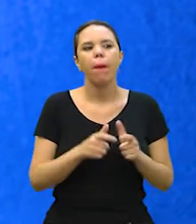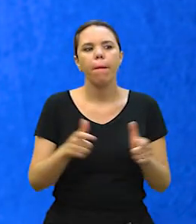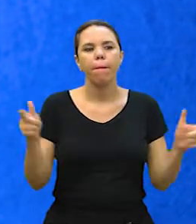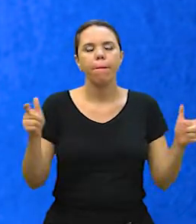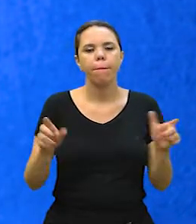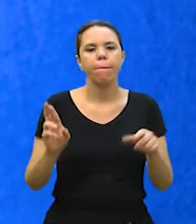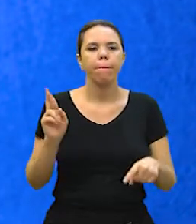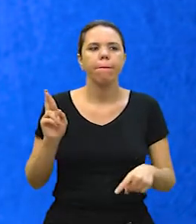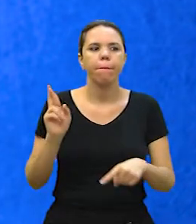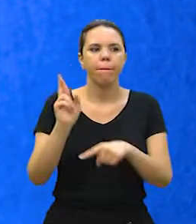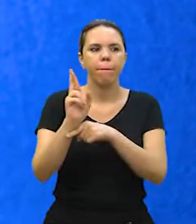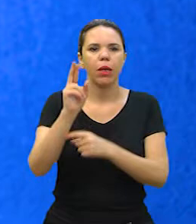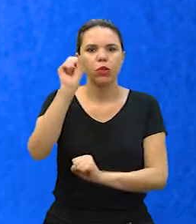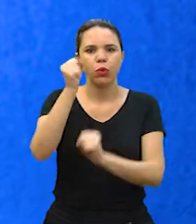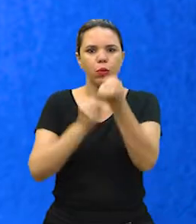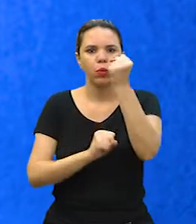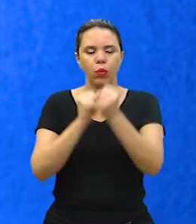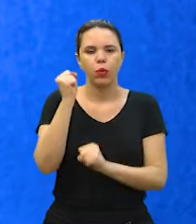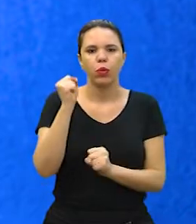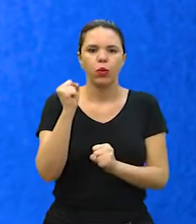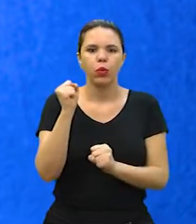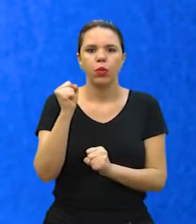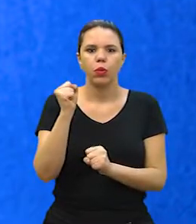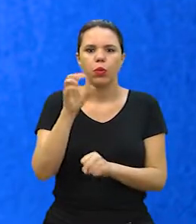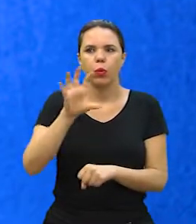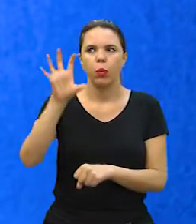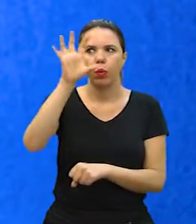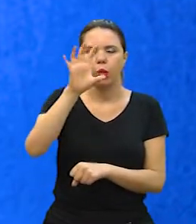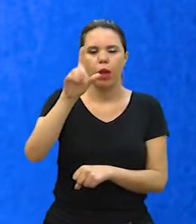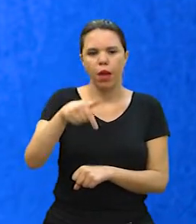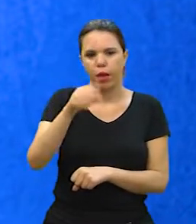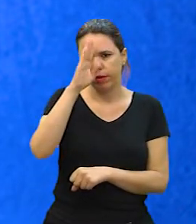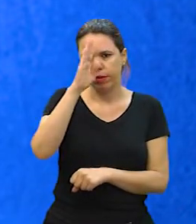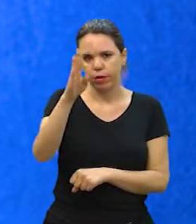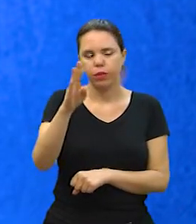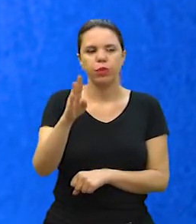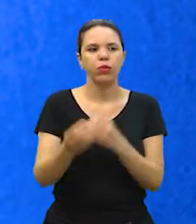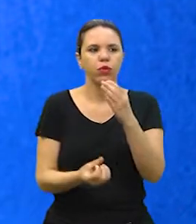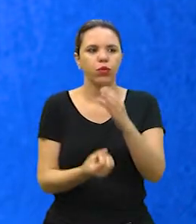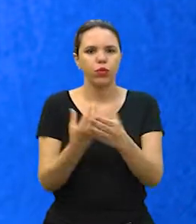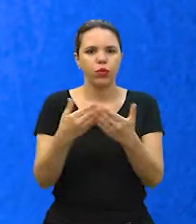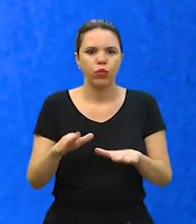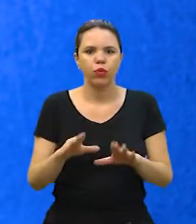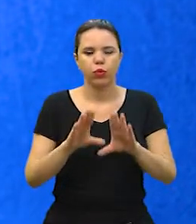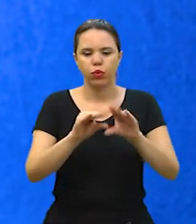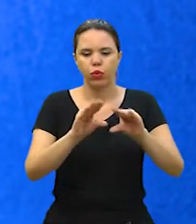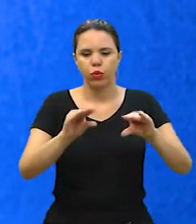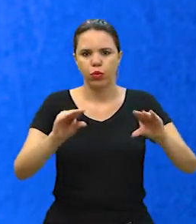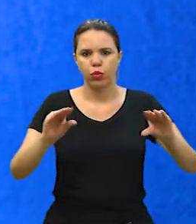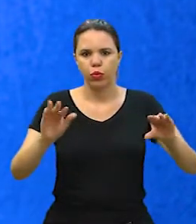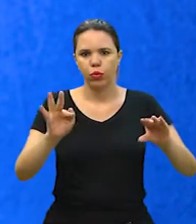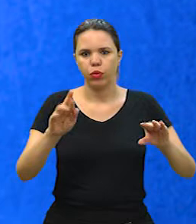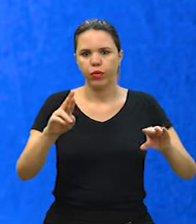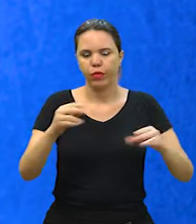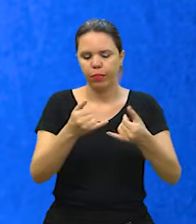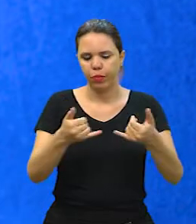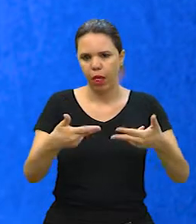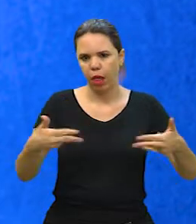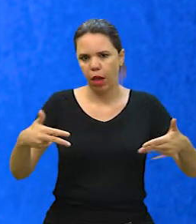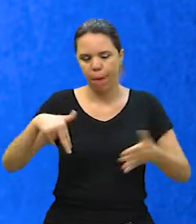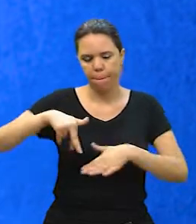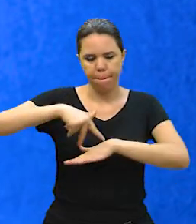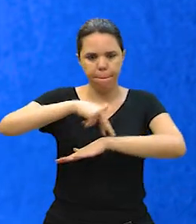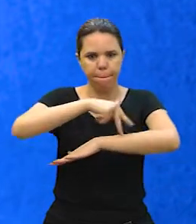maior representante da indústria no Ocidente, pois se destaca na plantação de algodão, fibras, desfiles